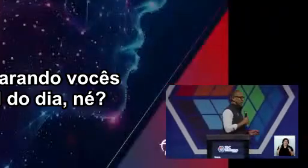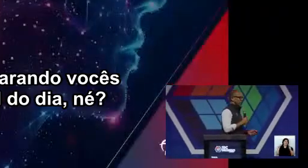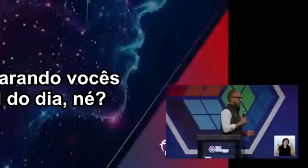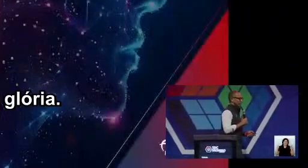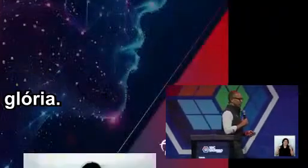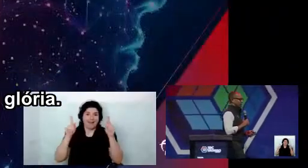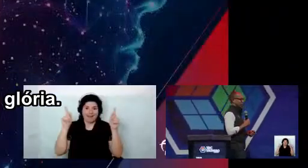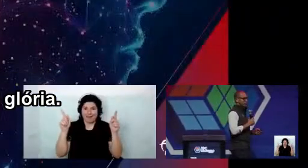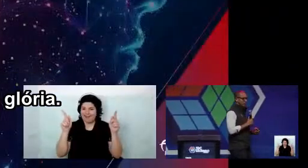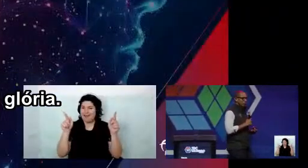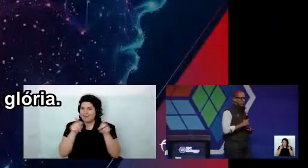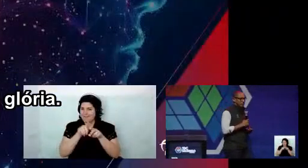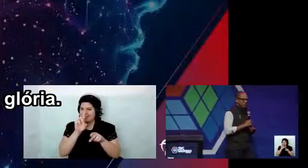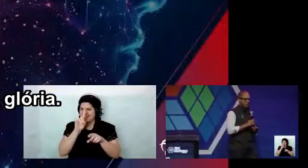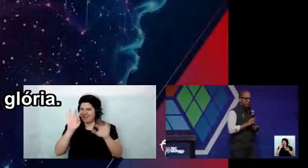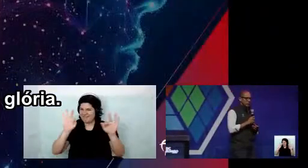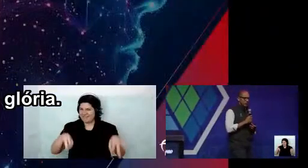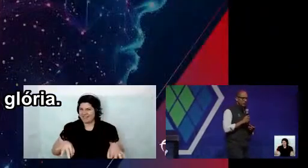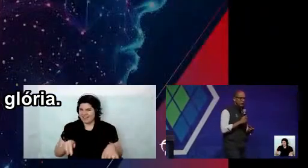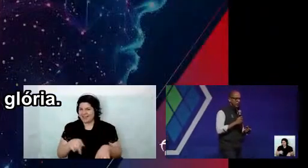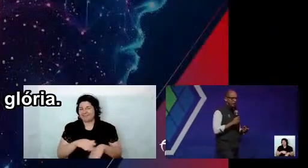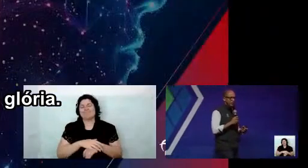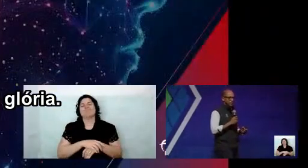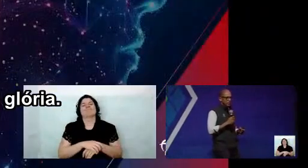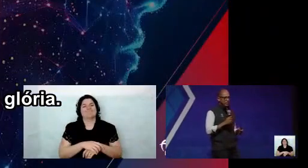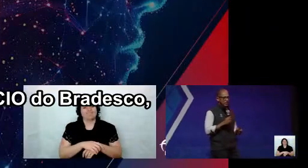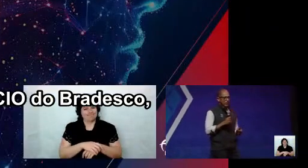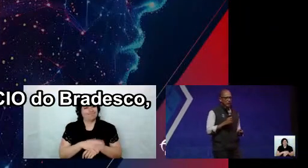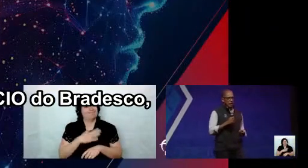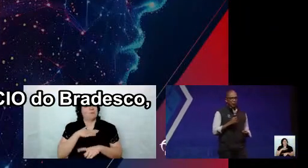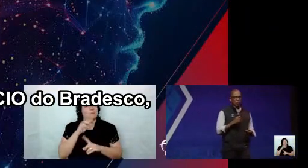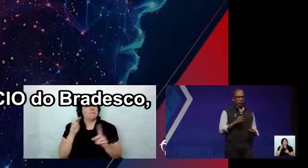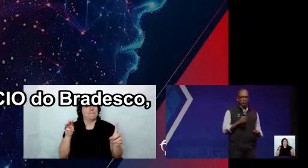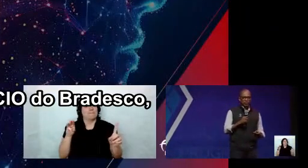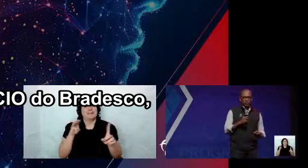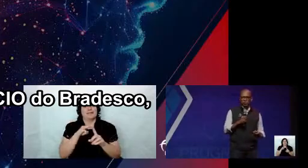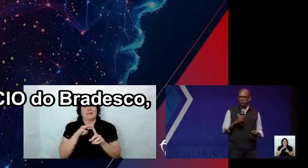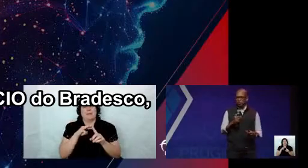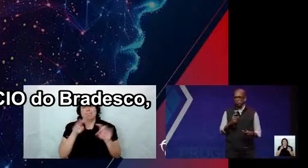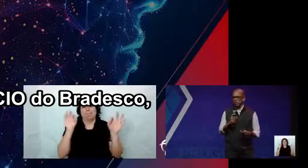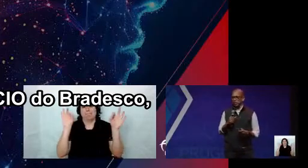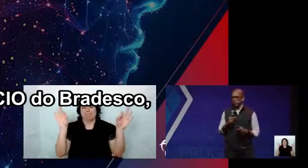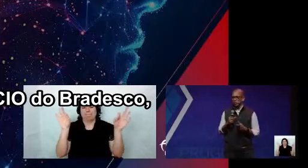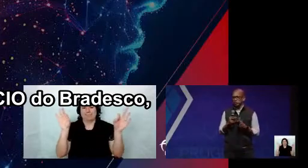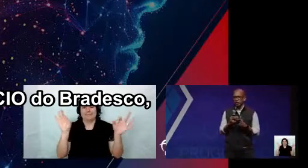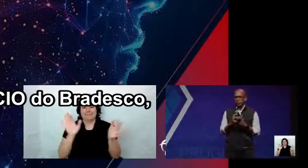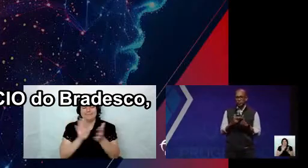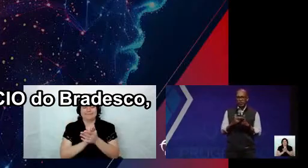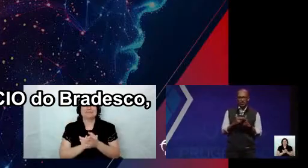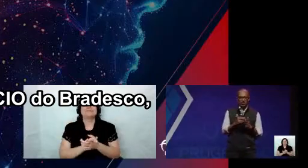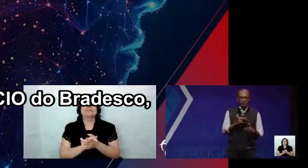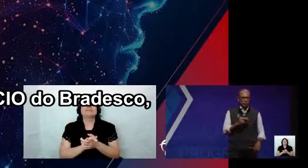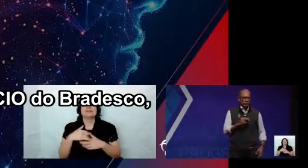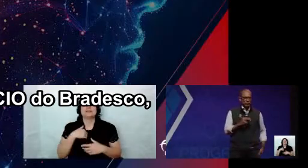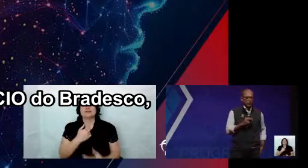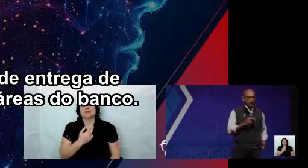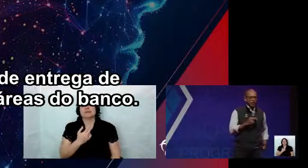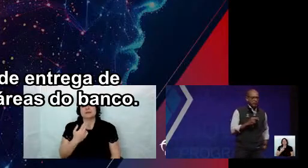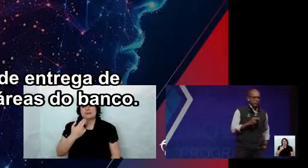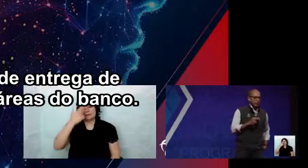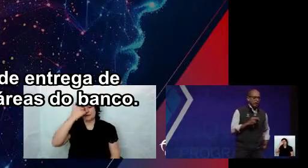final do dia, né? Então é uma missão em glória. Bom, eu sou Edilson Reis, sou o CIO do